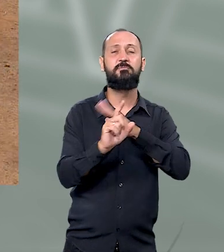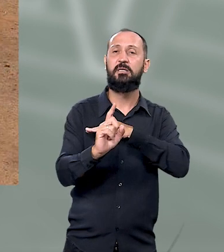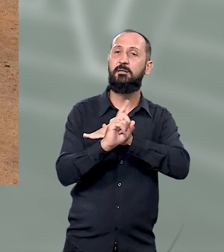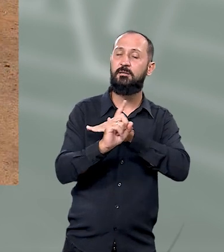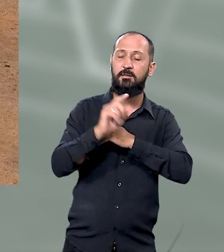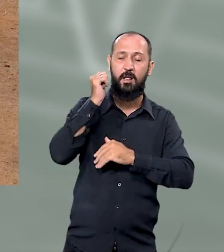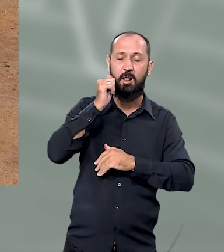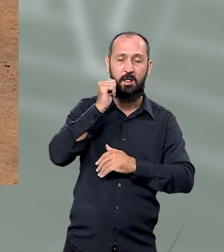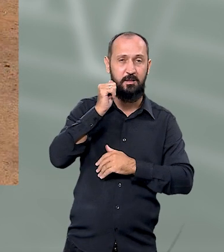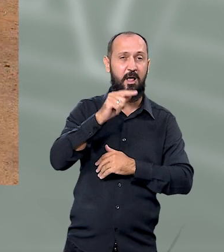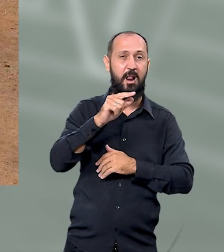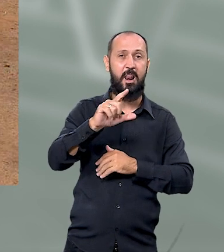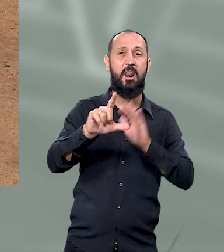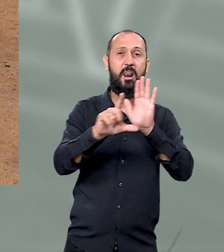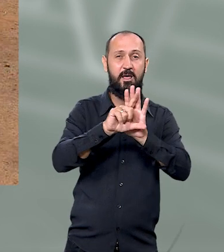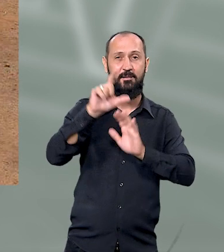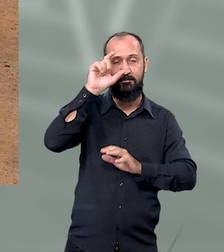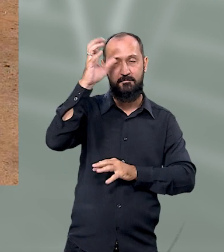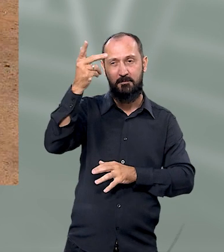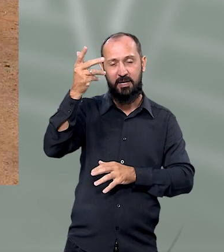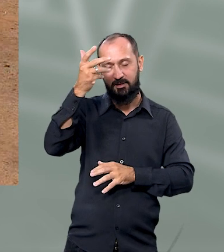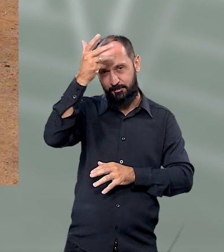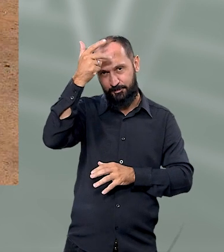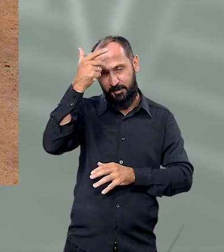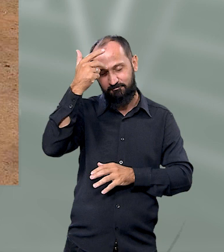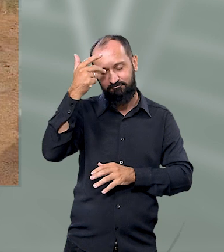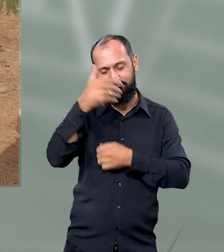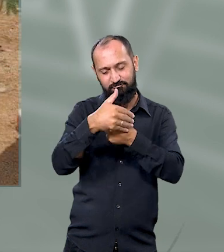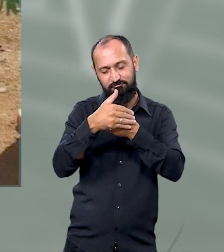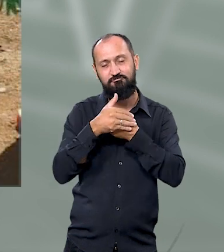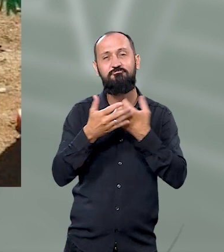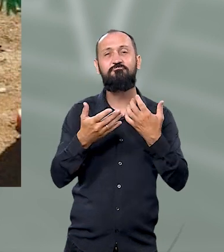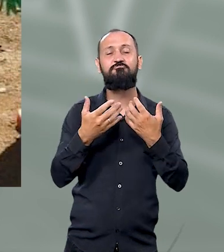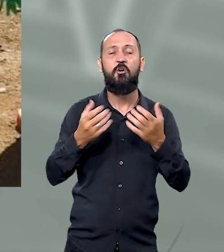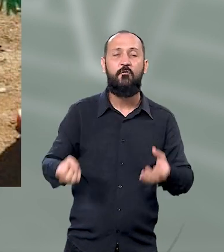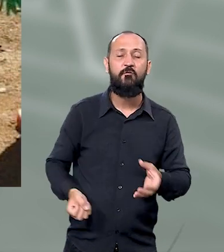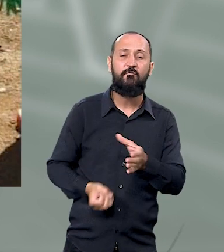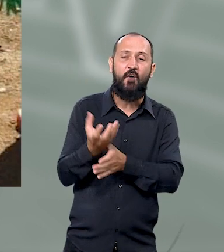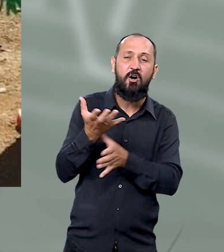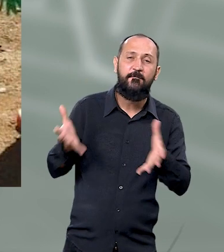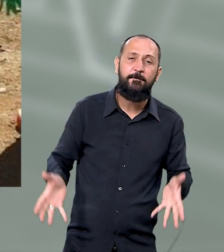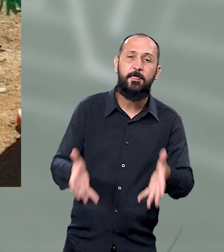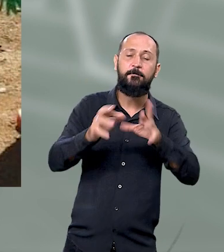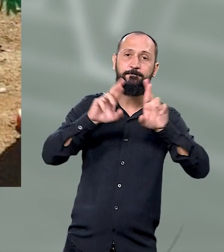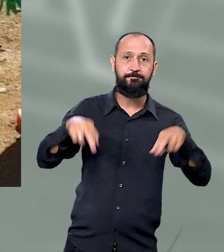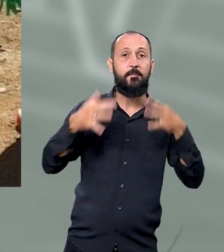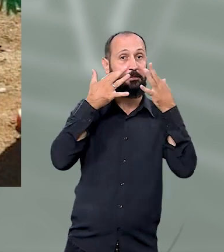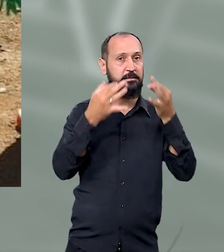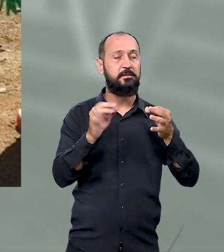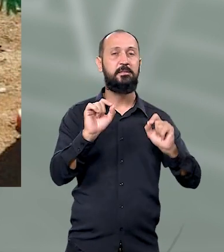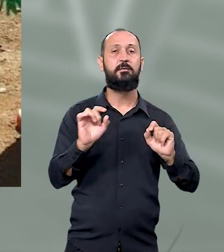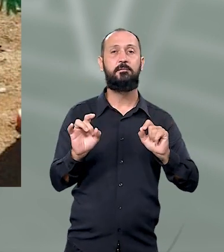Então, cabe a nós estimular a formação, né, da rede, numa atenção especial às especificidades das